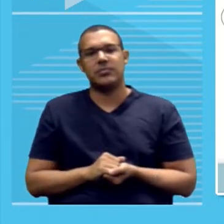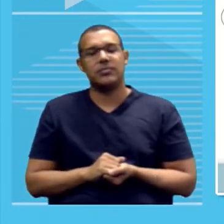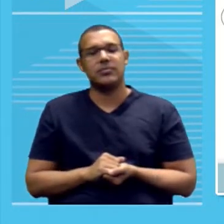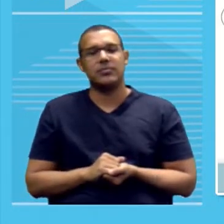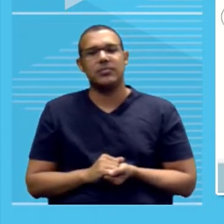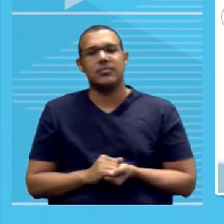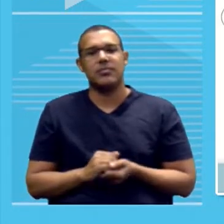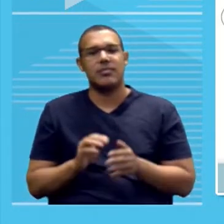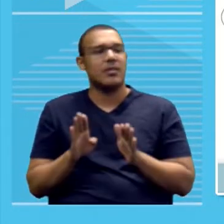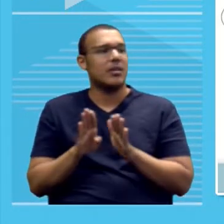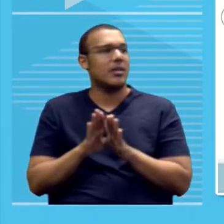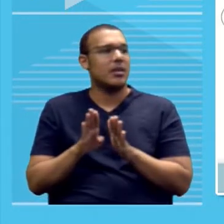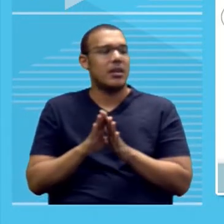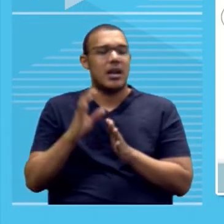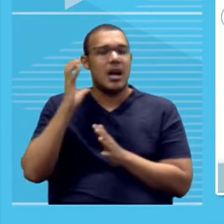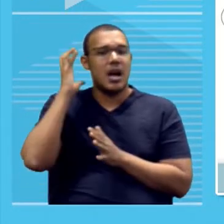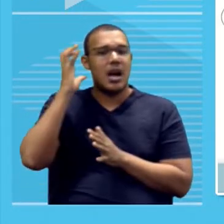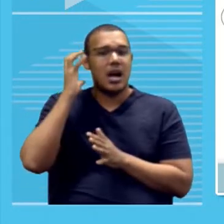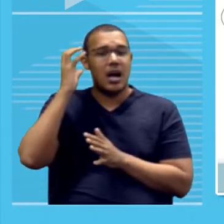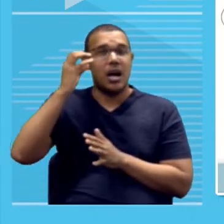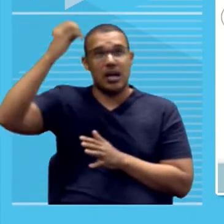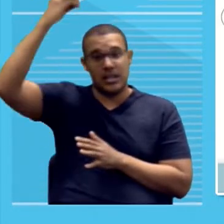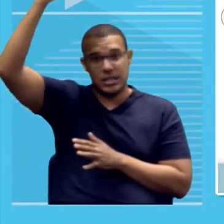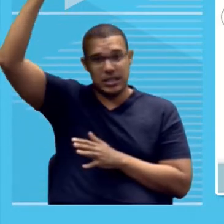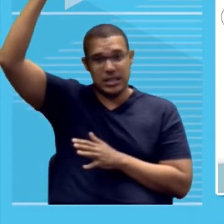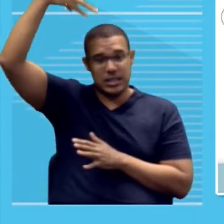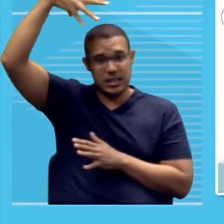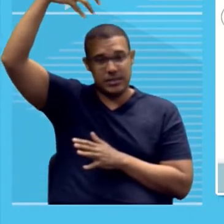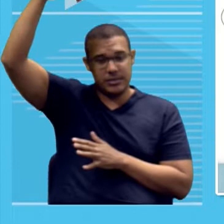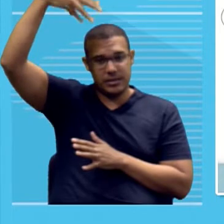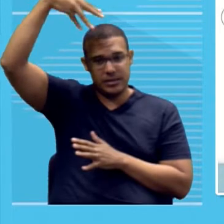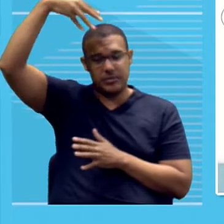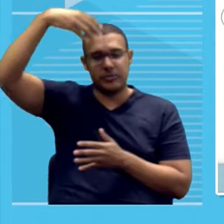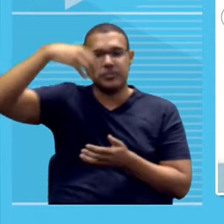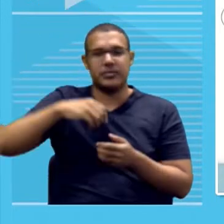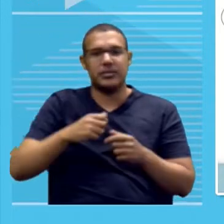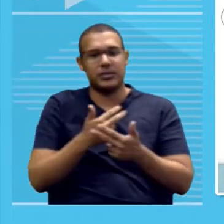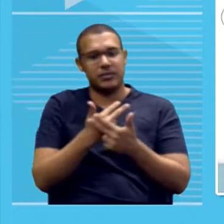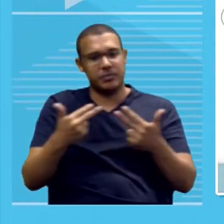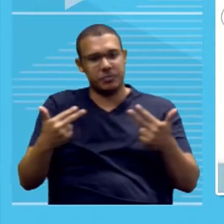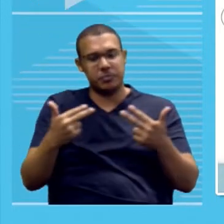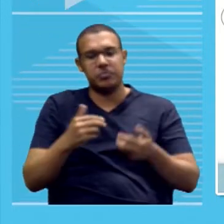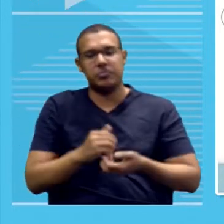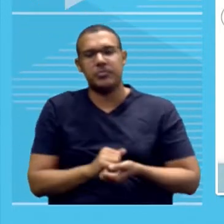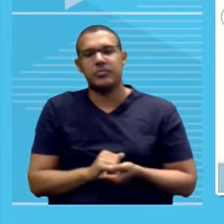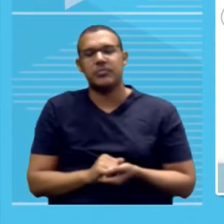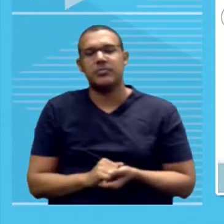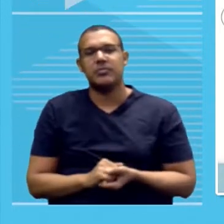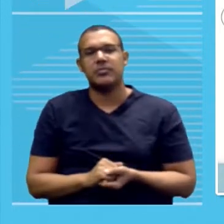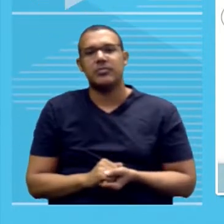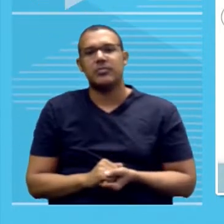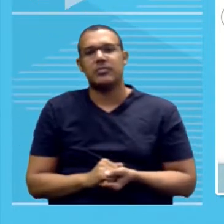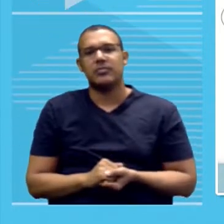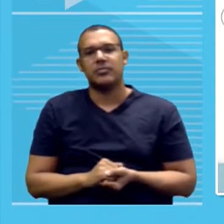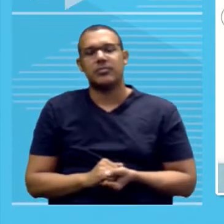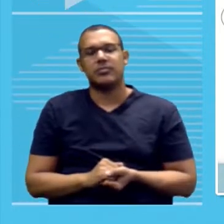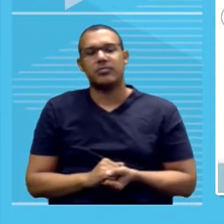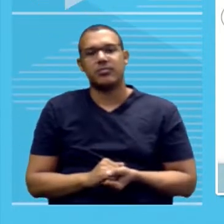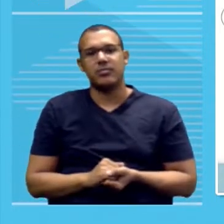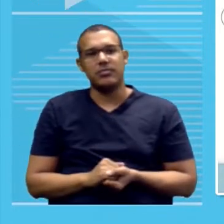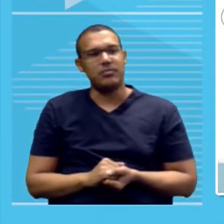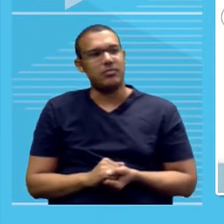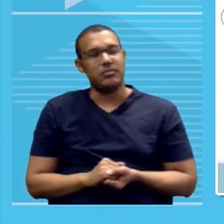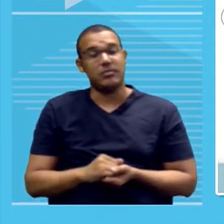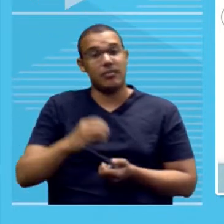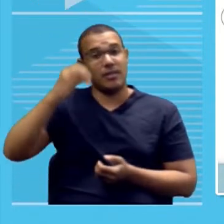dos rádios e lâmpadas, né? Lâmpadas incandescentes, dentre outros. A lâmpada incandescente, vale a pena a